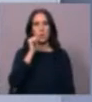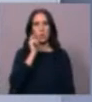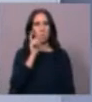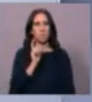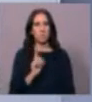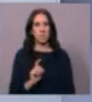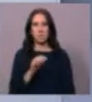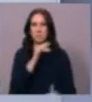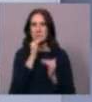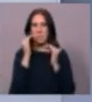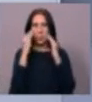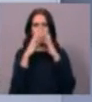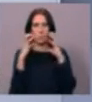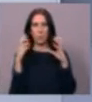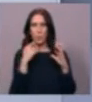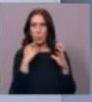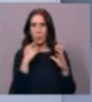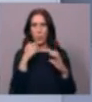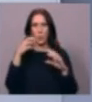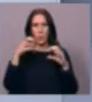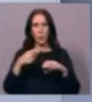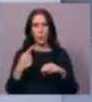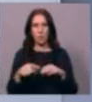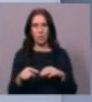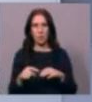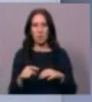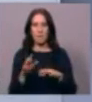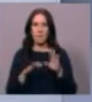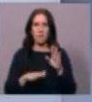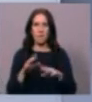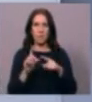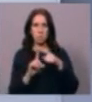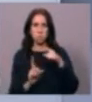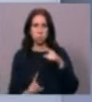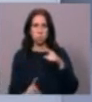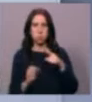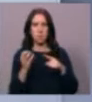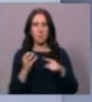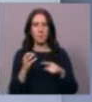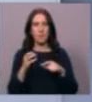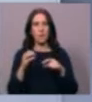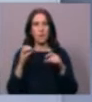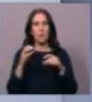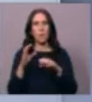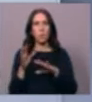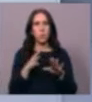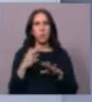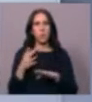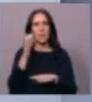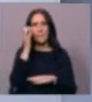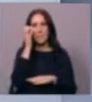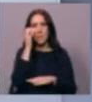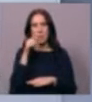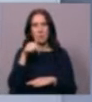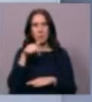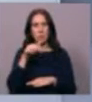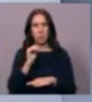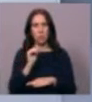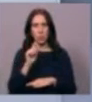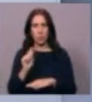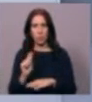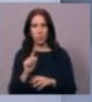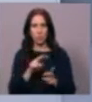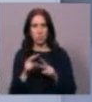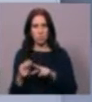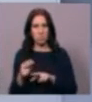período de céu muito nublado, aguaceiros, por vezes acompanhados de trovoada, também com vento forte, aqui sendo sul, além de sueste, rodando